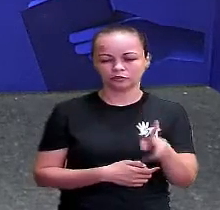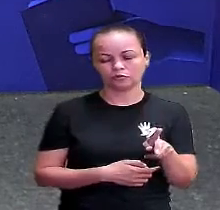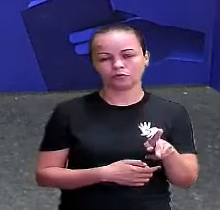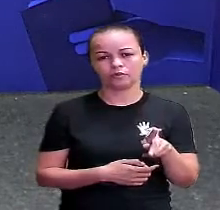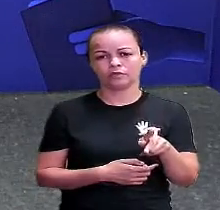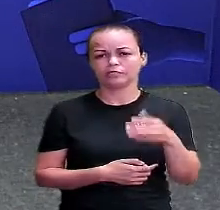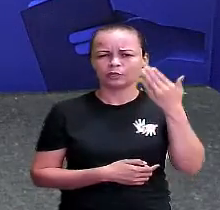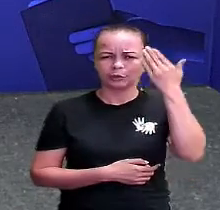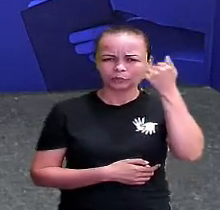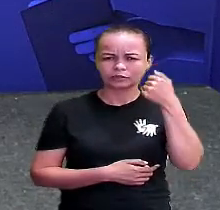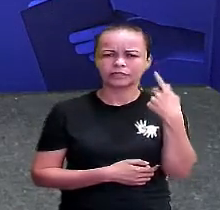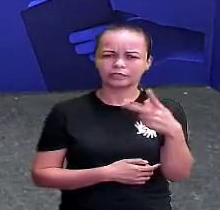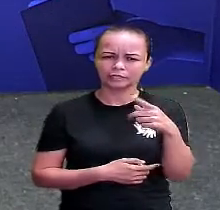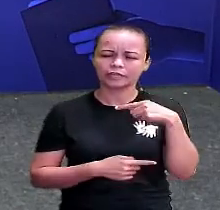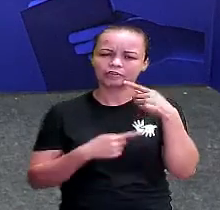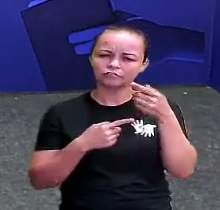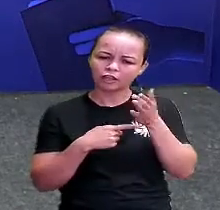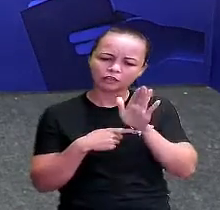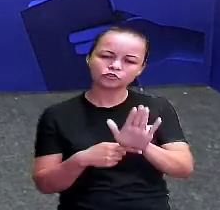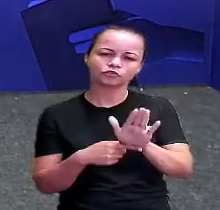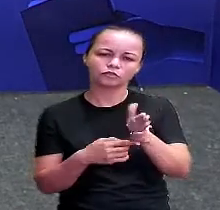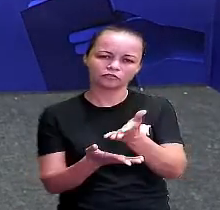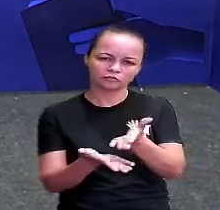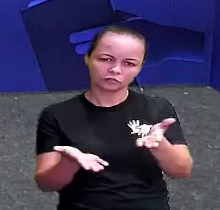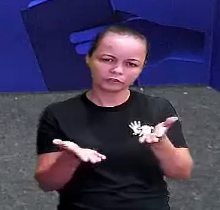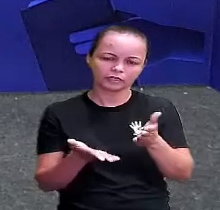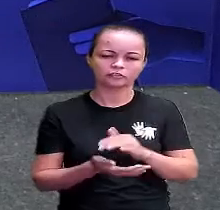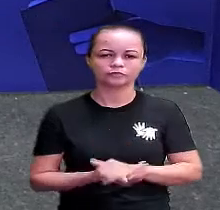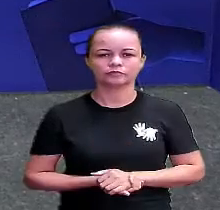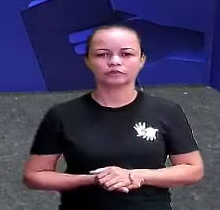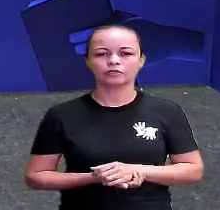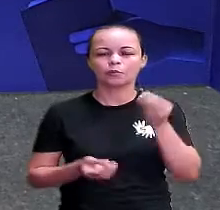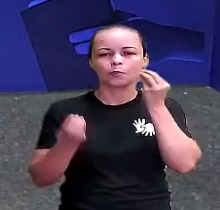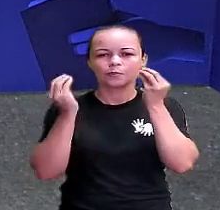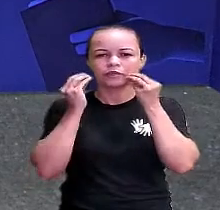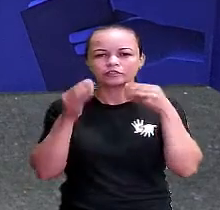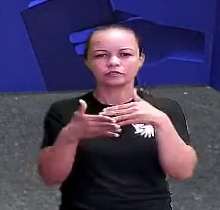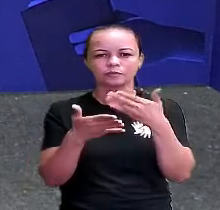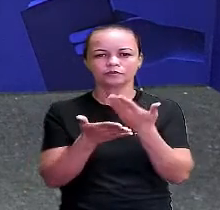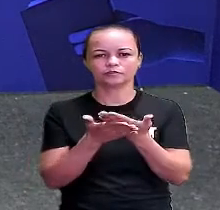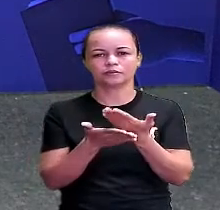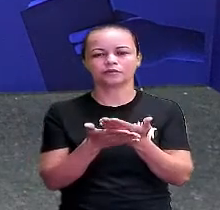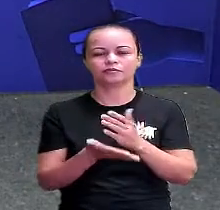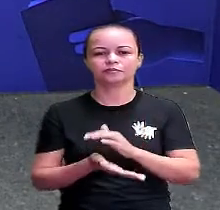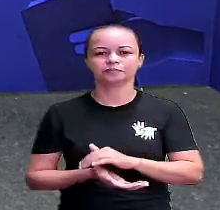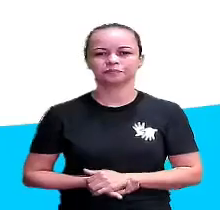certeza que ele vai tirar sua dúvida com o maior prazer. Um beijo e até a próxima aula.